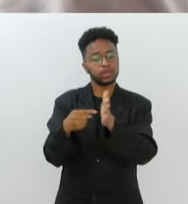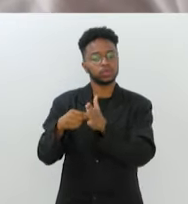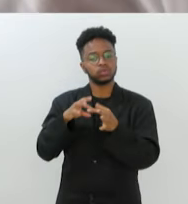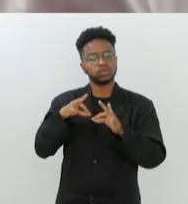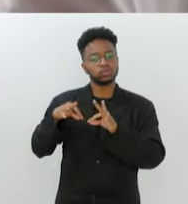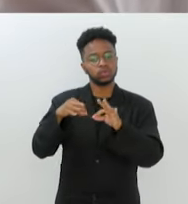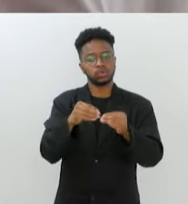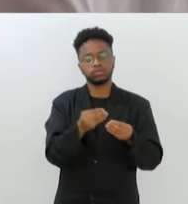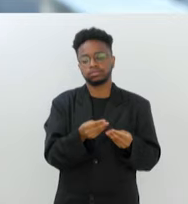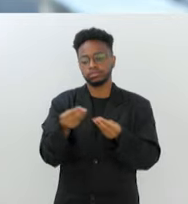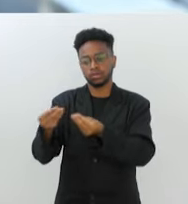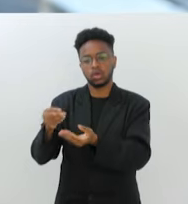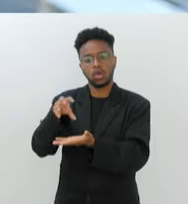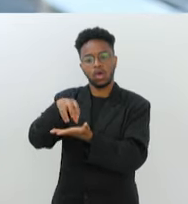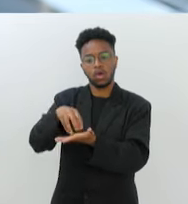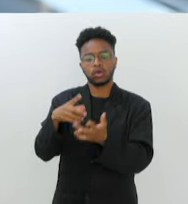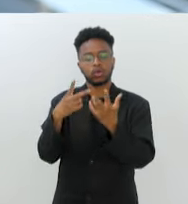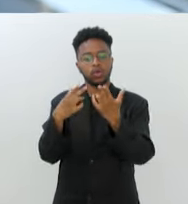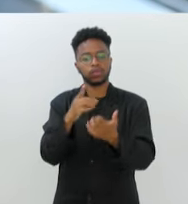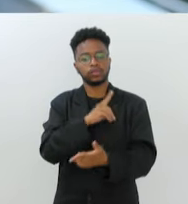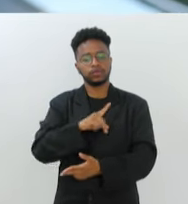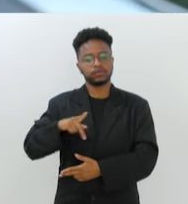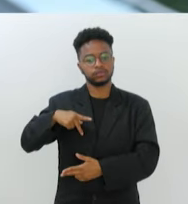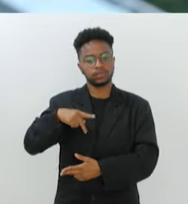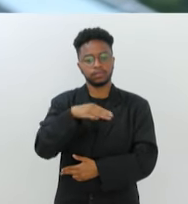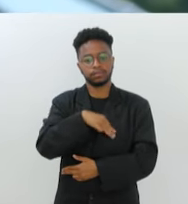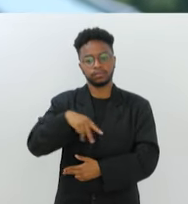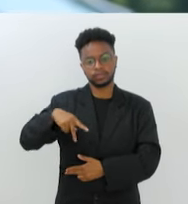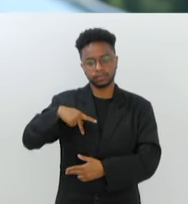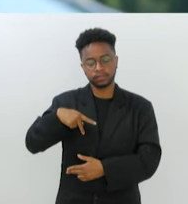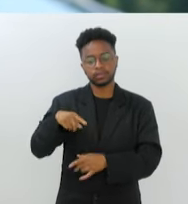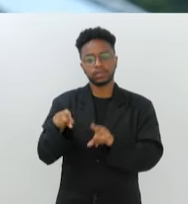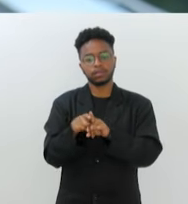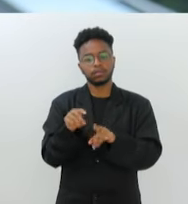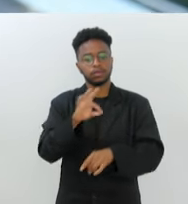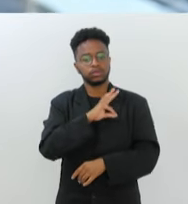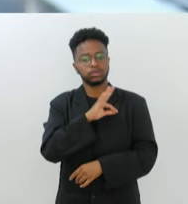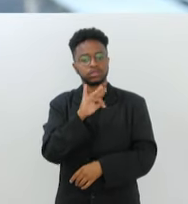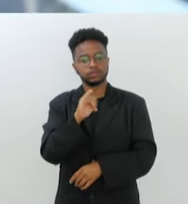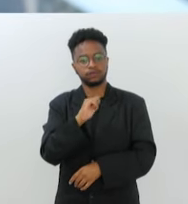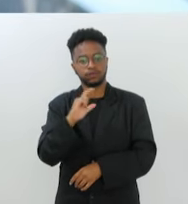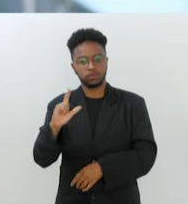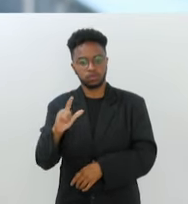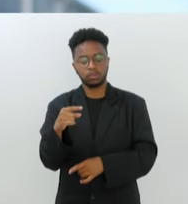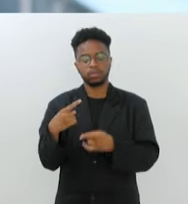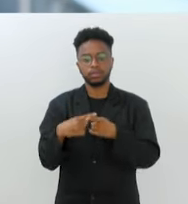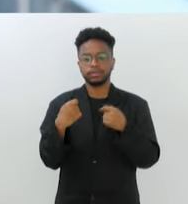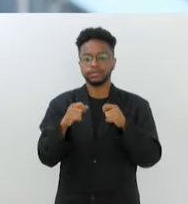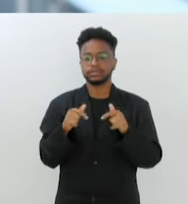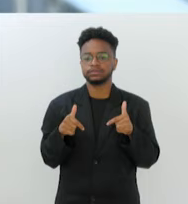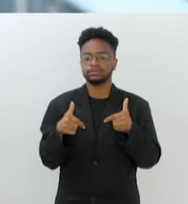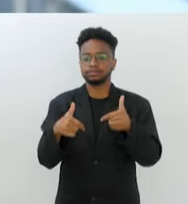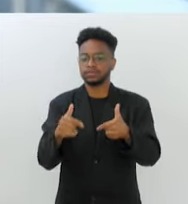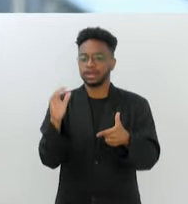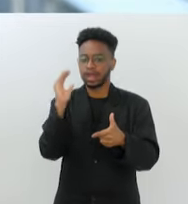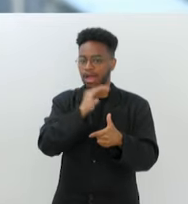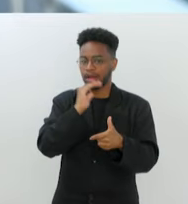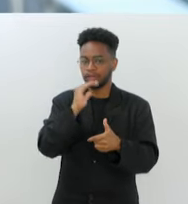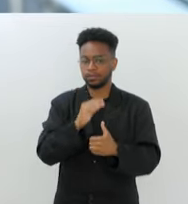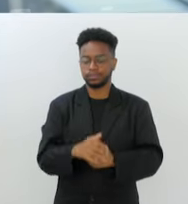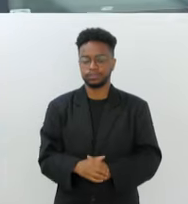encaminhadas para órgãos como a Defensoria Pública, o Ministério Público e a Polícia Civil, para que tomem providências